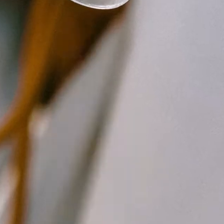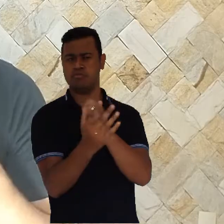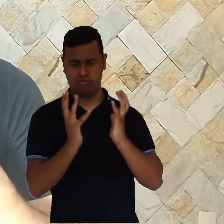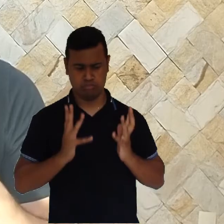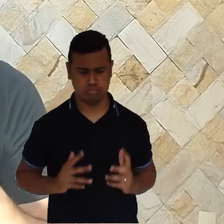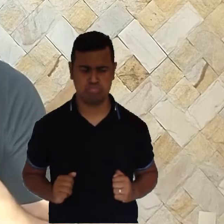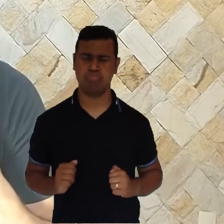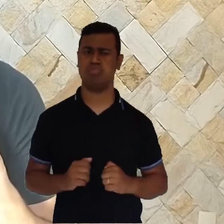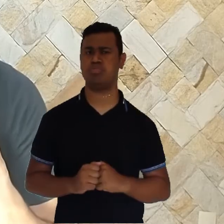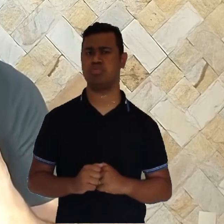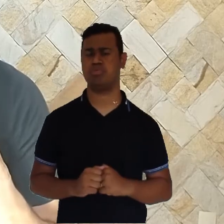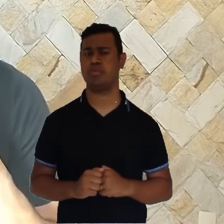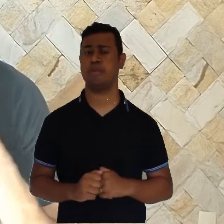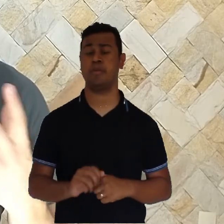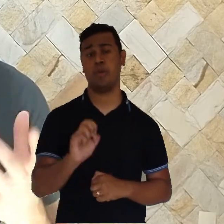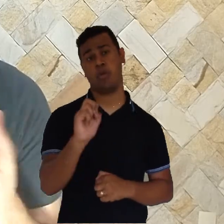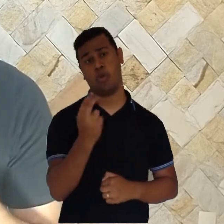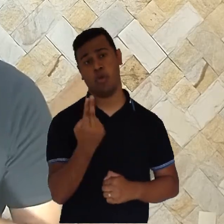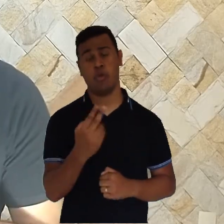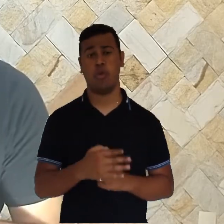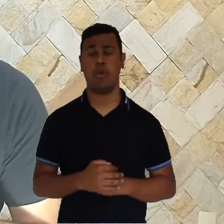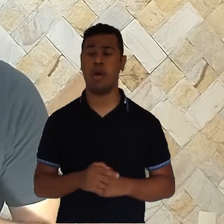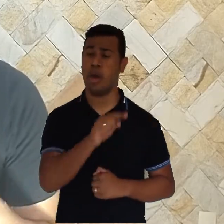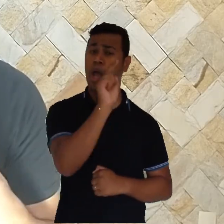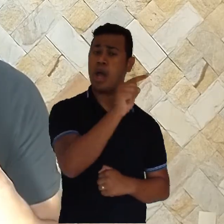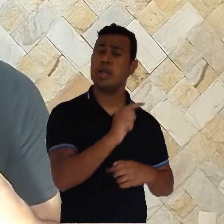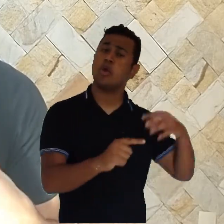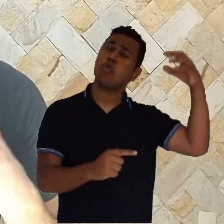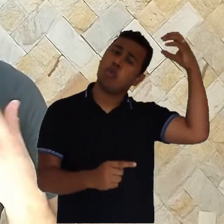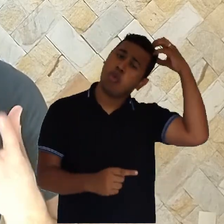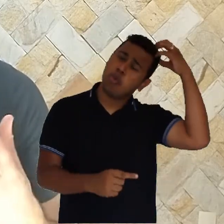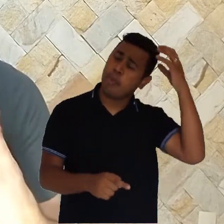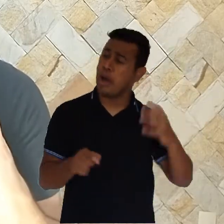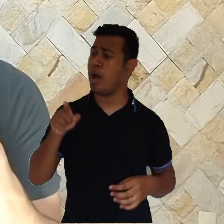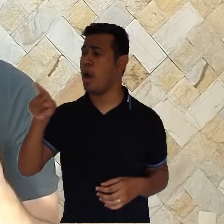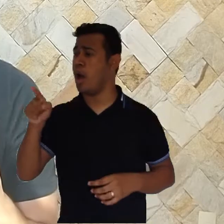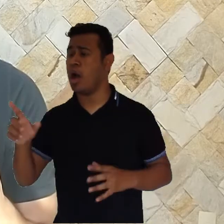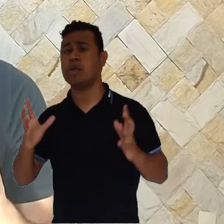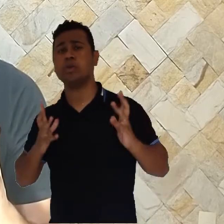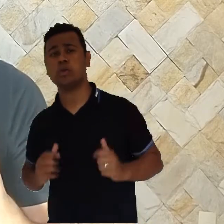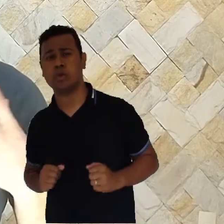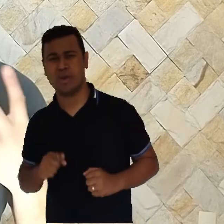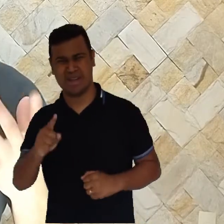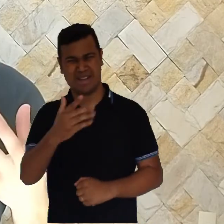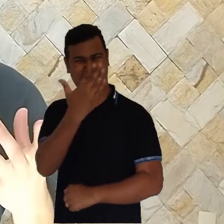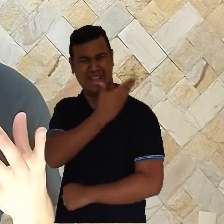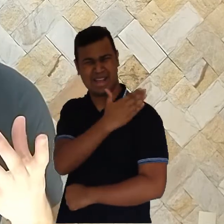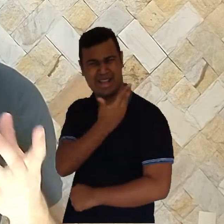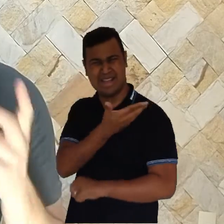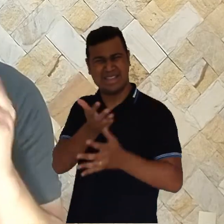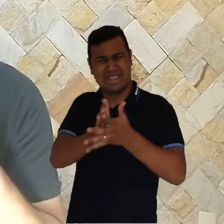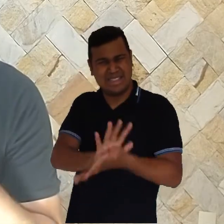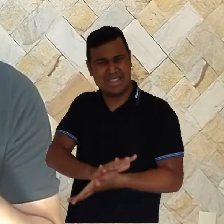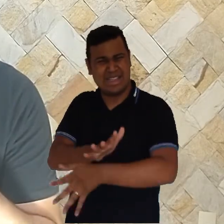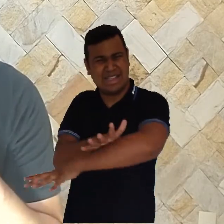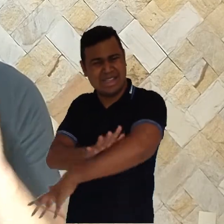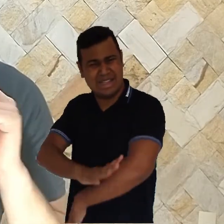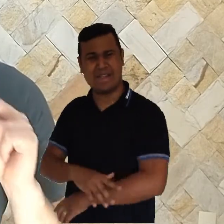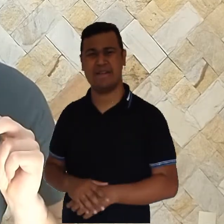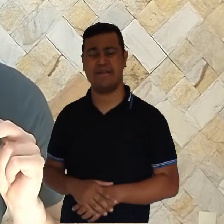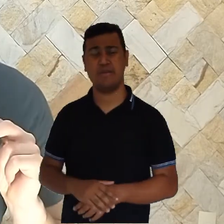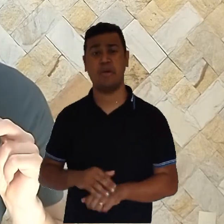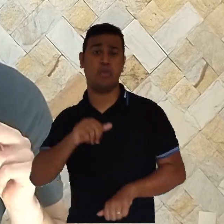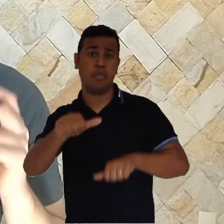Covid-19, ou sobre a inocência ou culpa de pessoas acusadas por racismo, alternando os papéis de